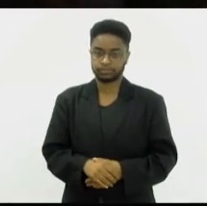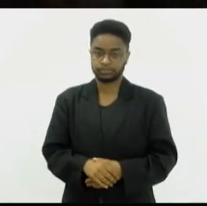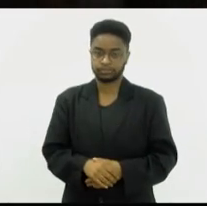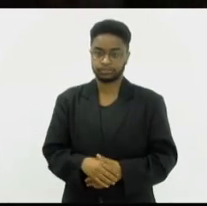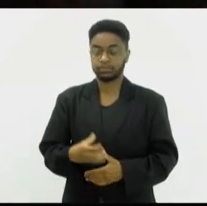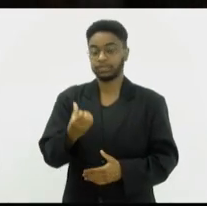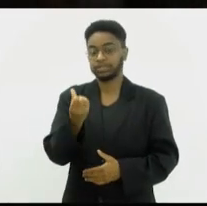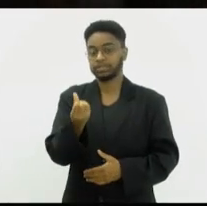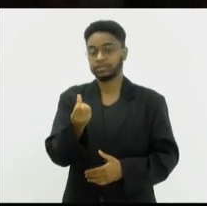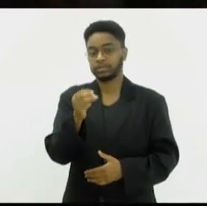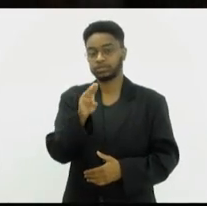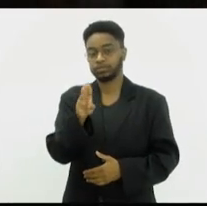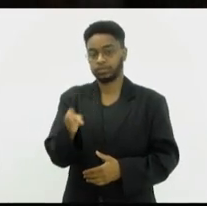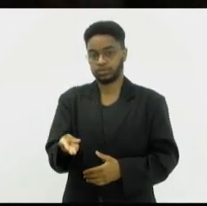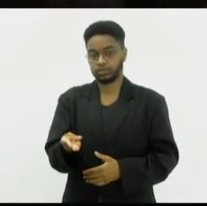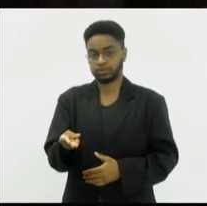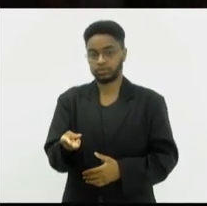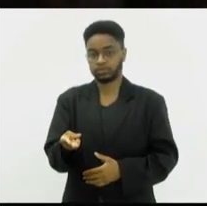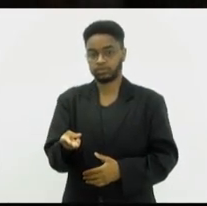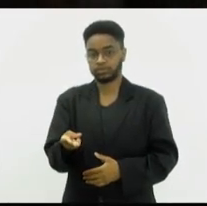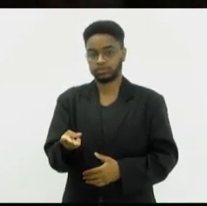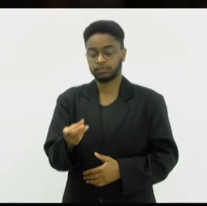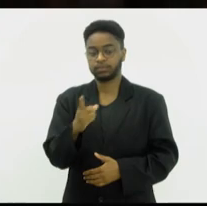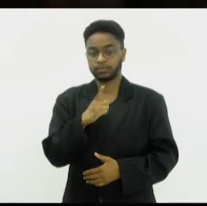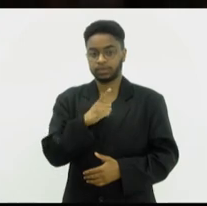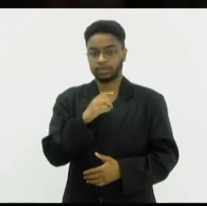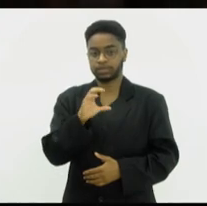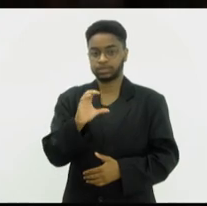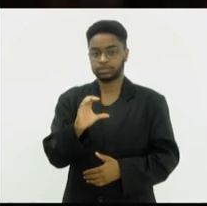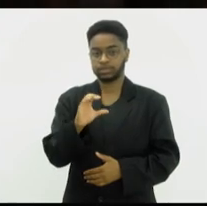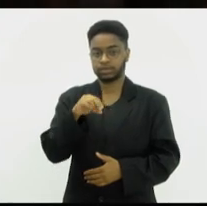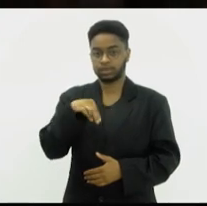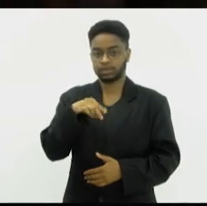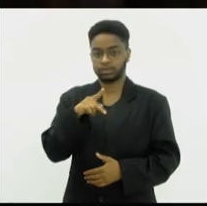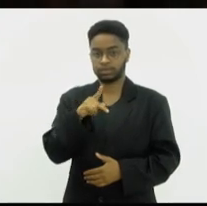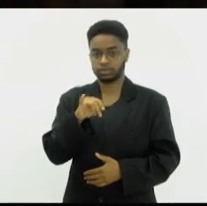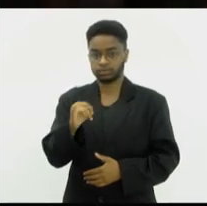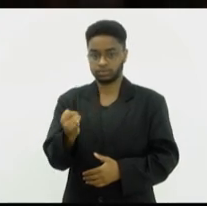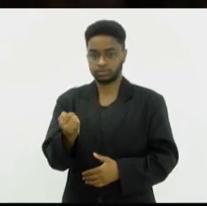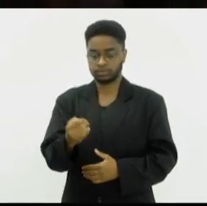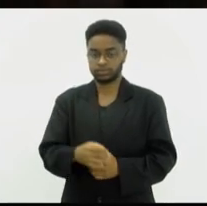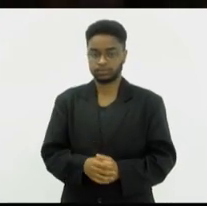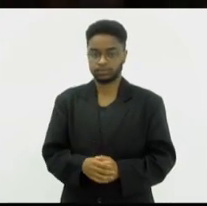6 milhões têm CNPJ.